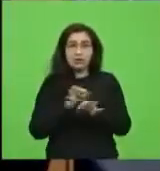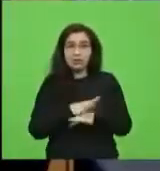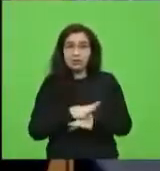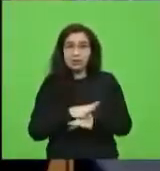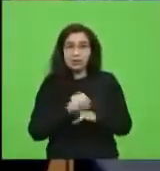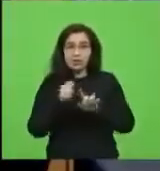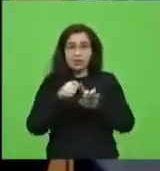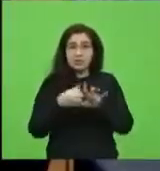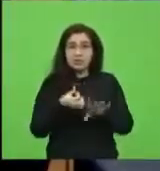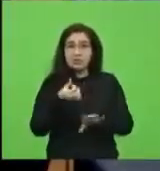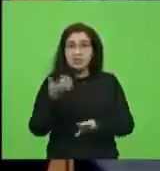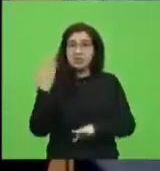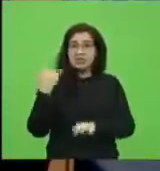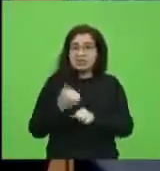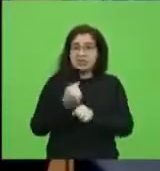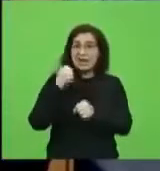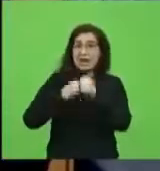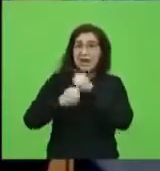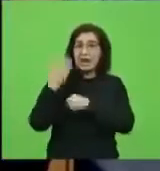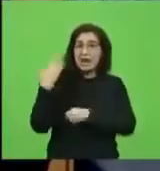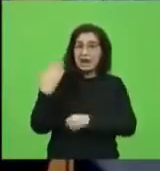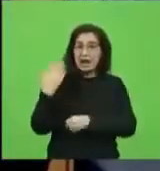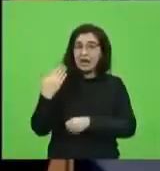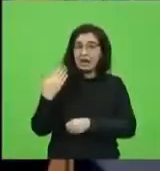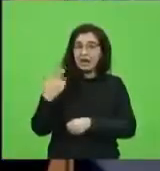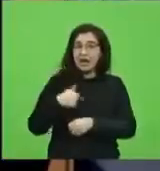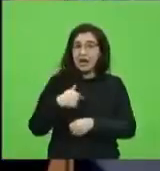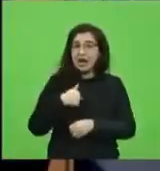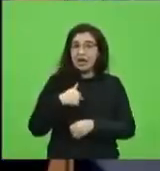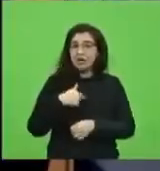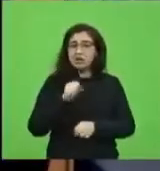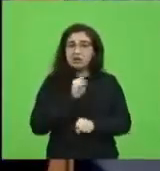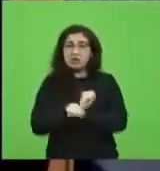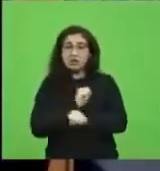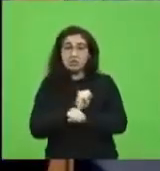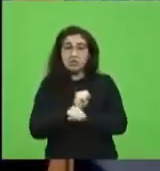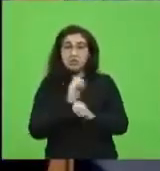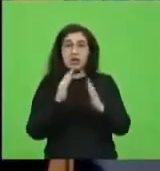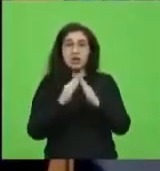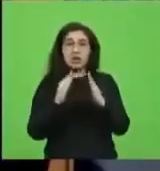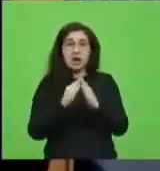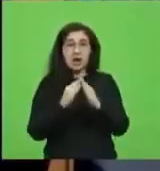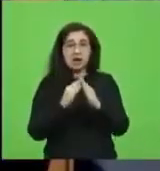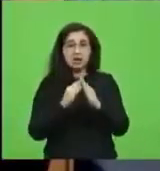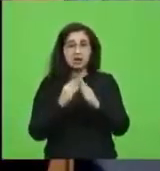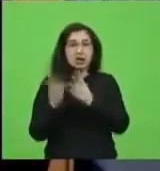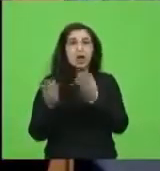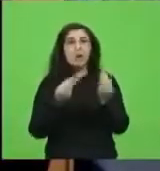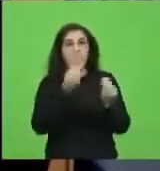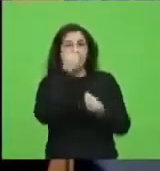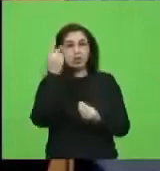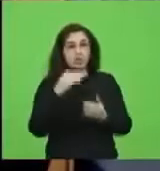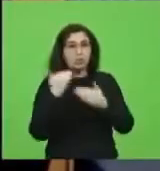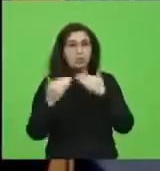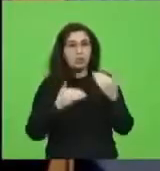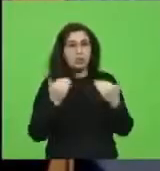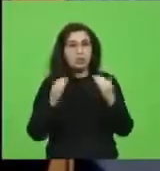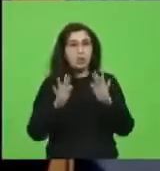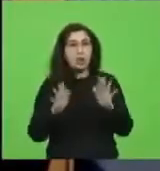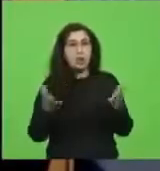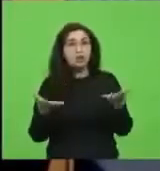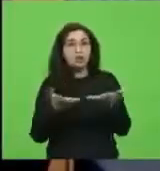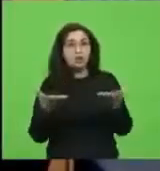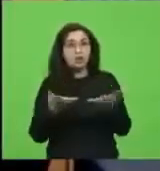ficávamos em casa esperando até a hora do respirador. Morreu muita gente. Hoje em dia nós já sabemos que o